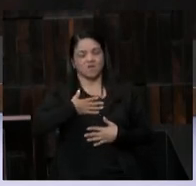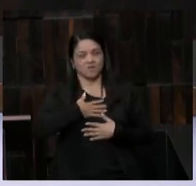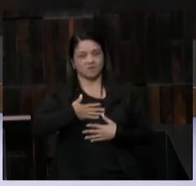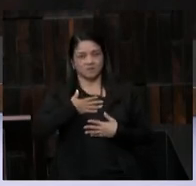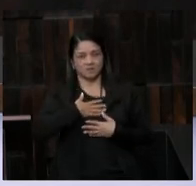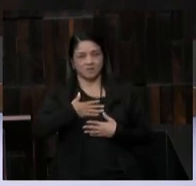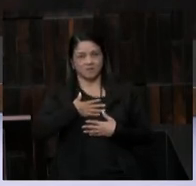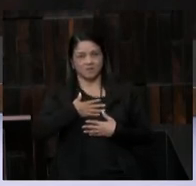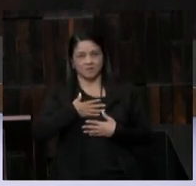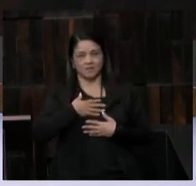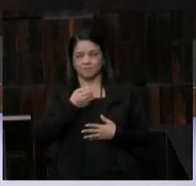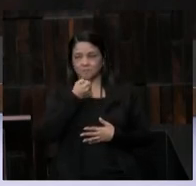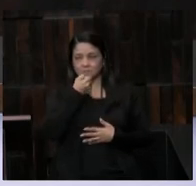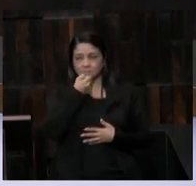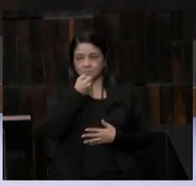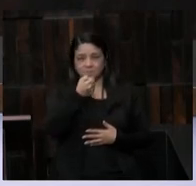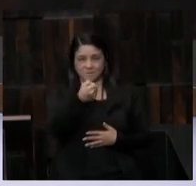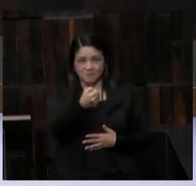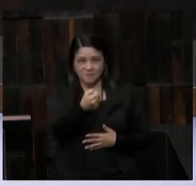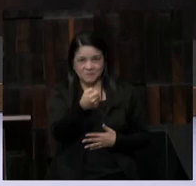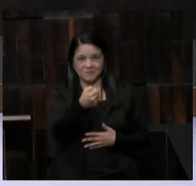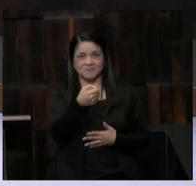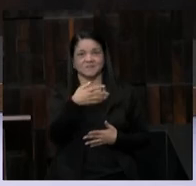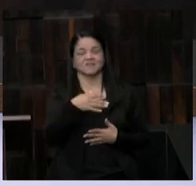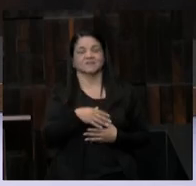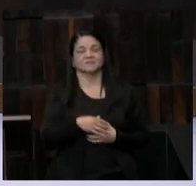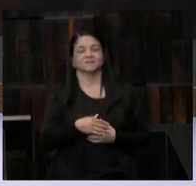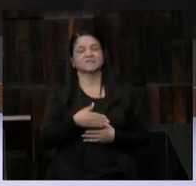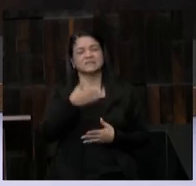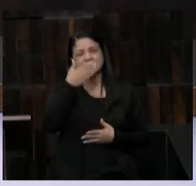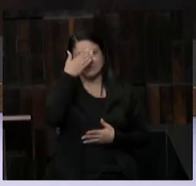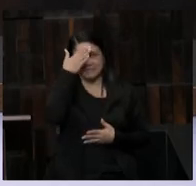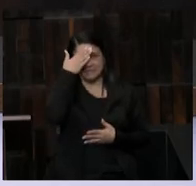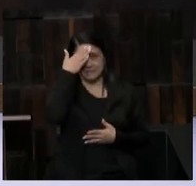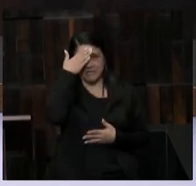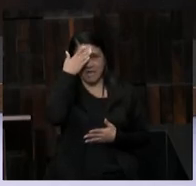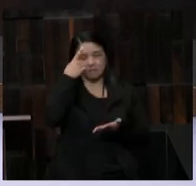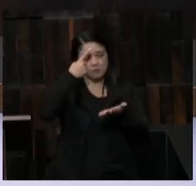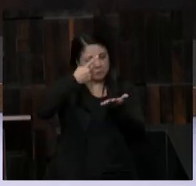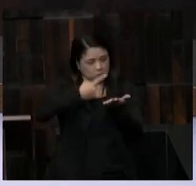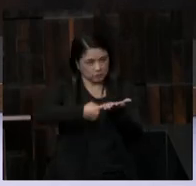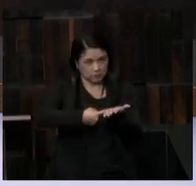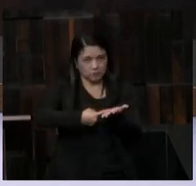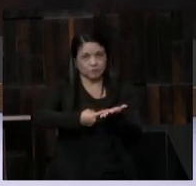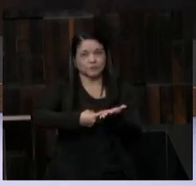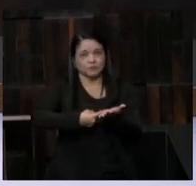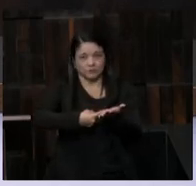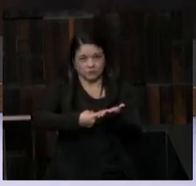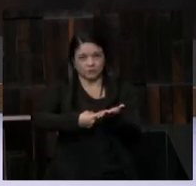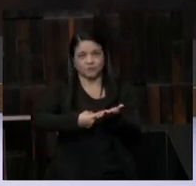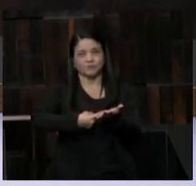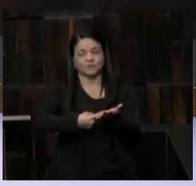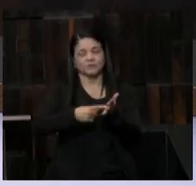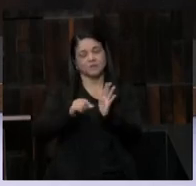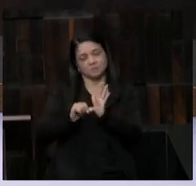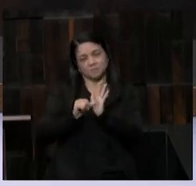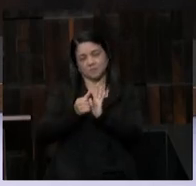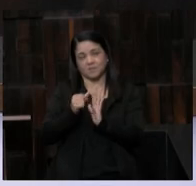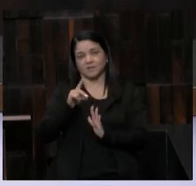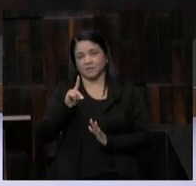levasse ali o microfone. A gente sabe aqui dos compromissos da nossa